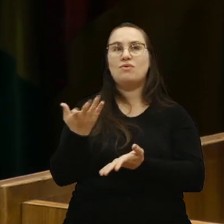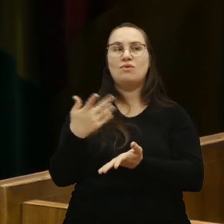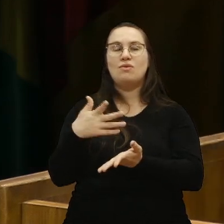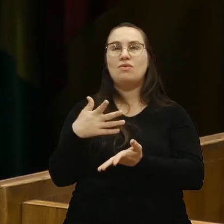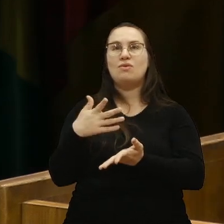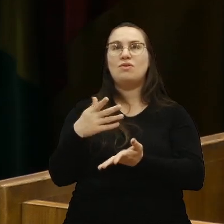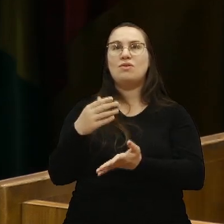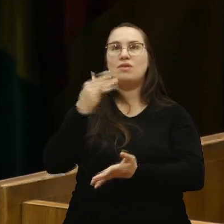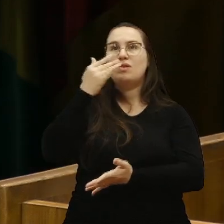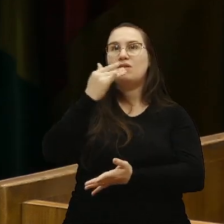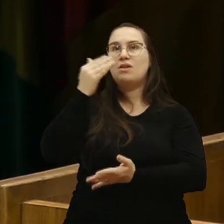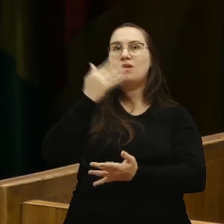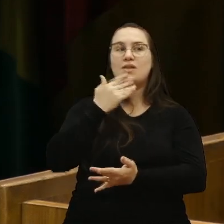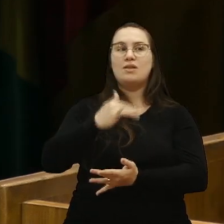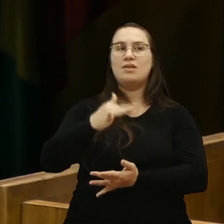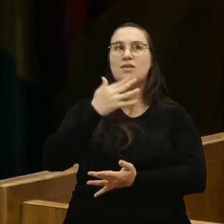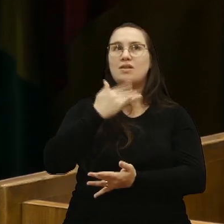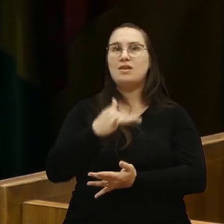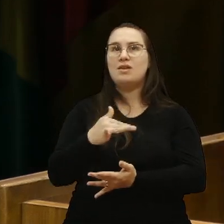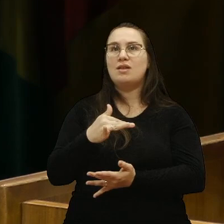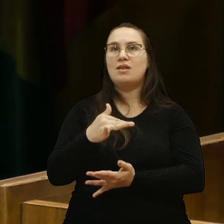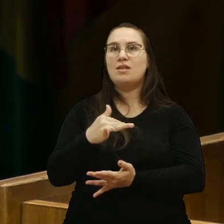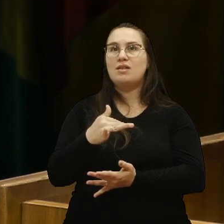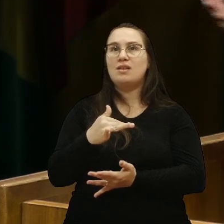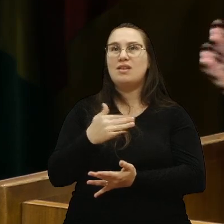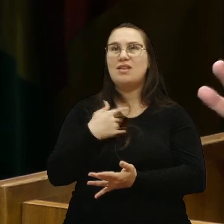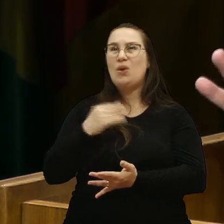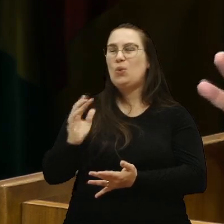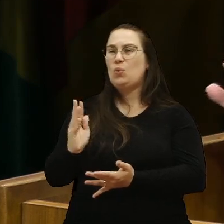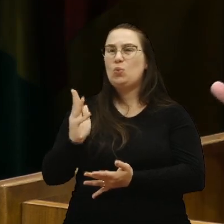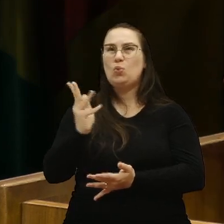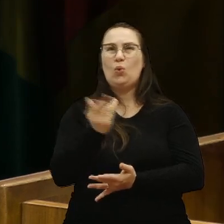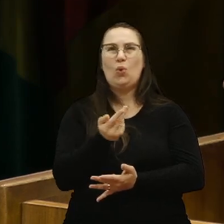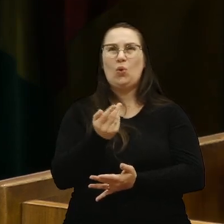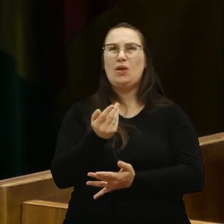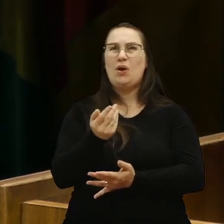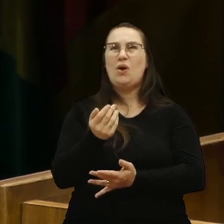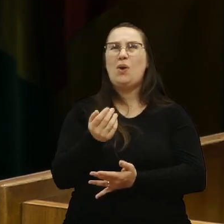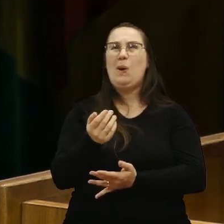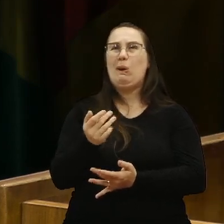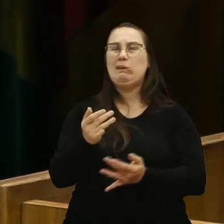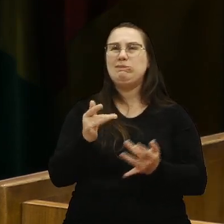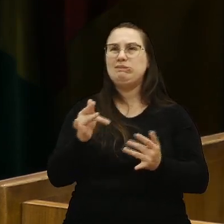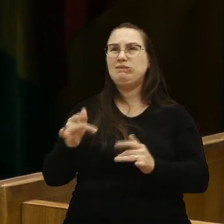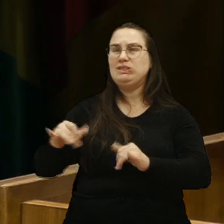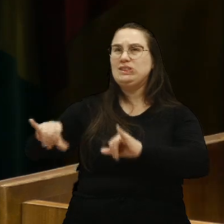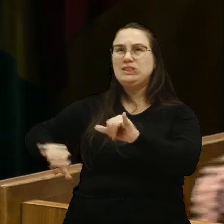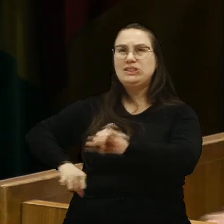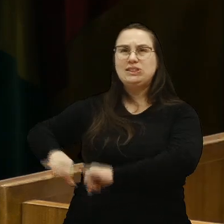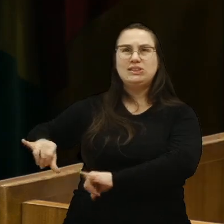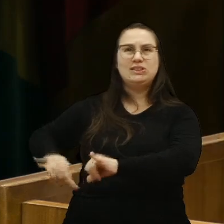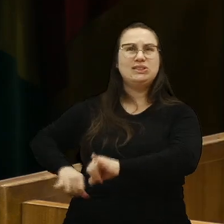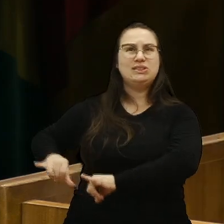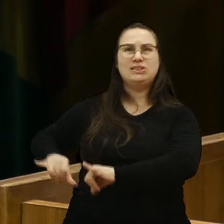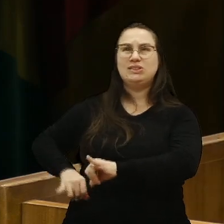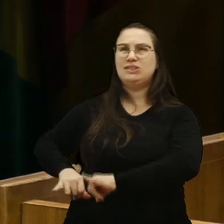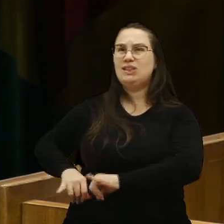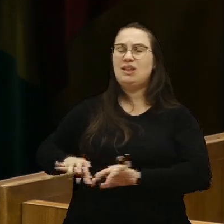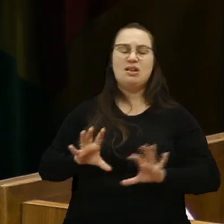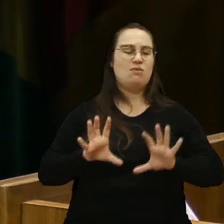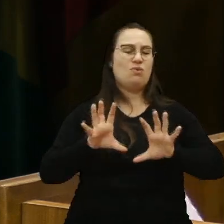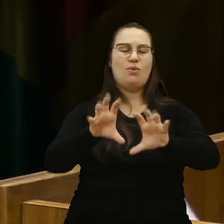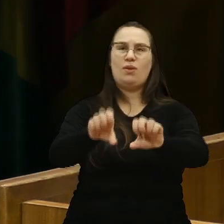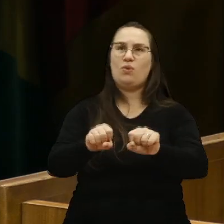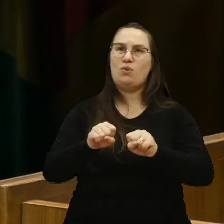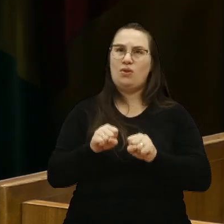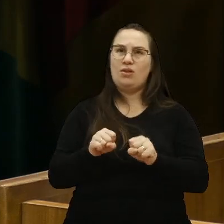que as crianças são submetidas. Todo o requinte de crueldade. E aí elas vão para esses abrigos e muitas não são adotadas. Então